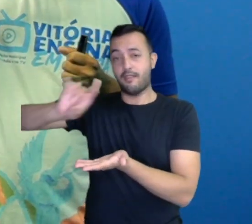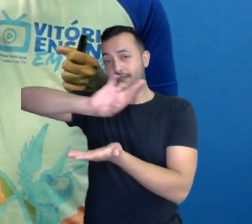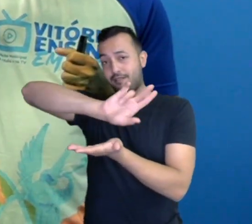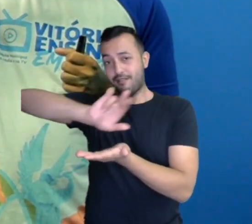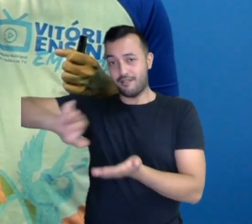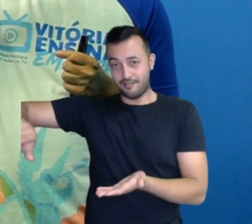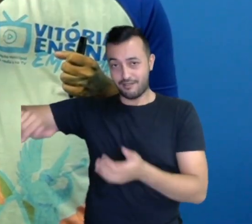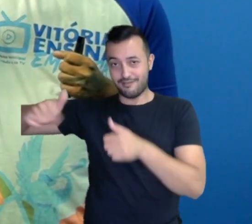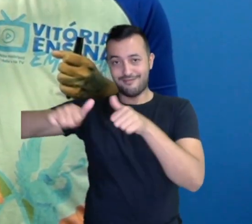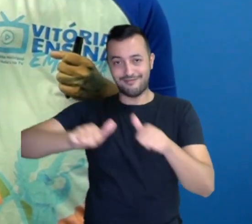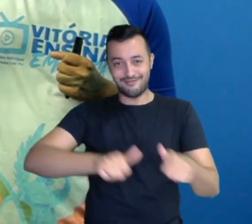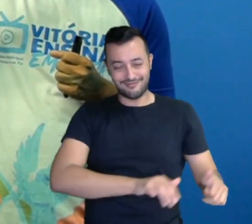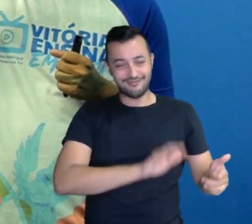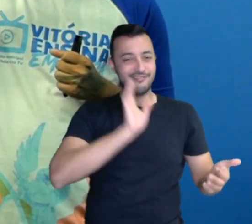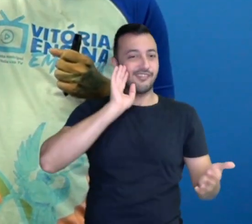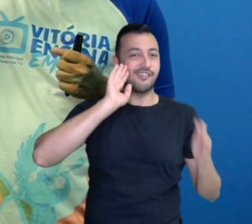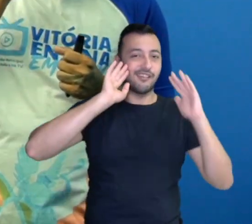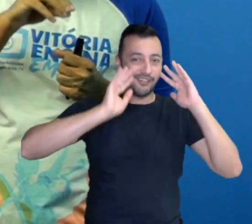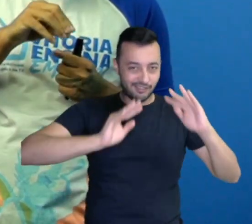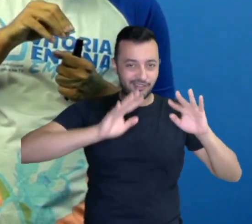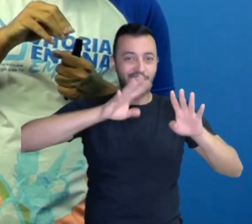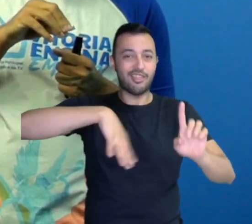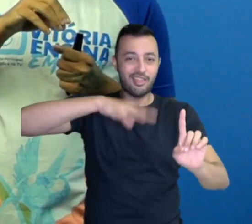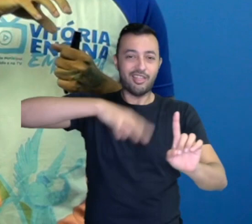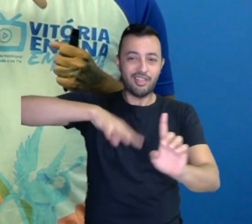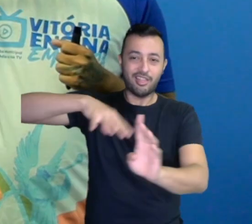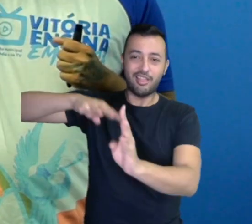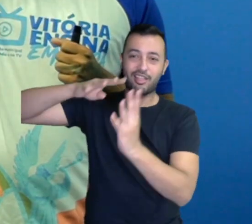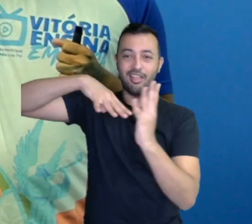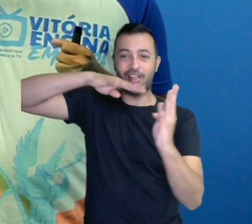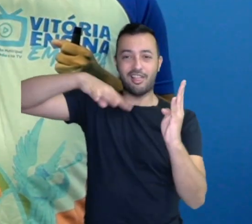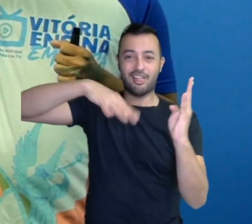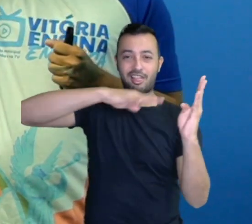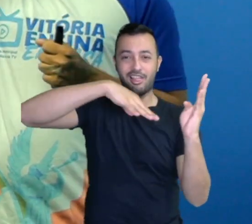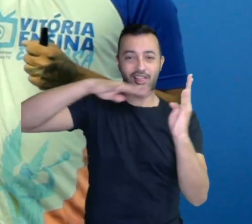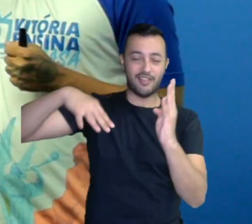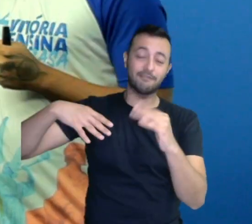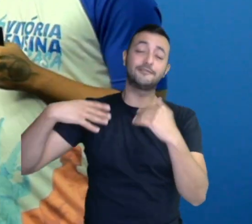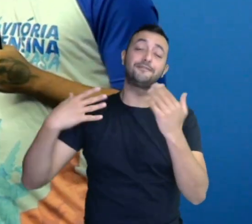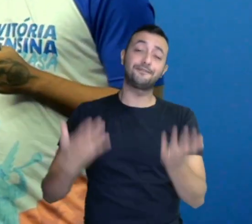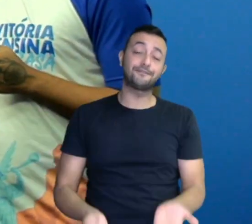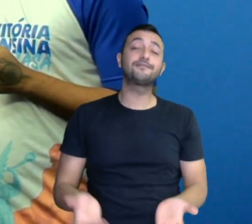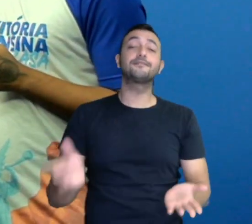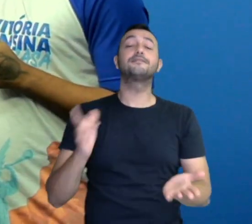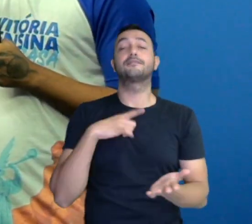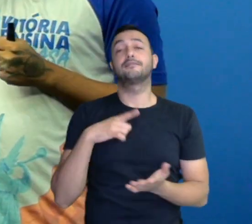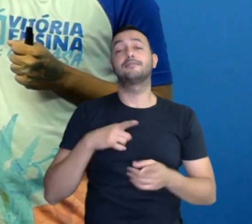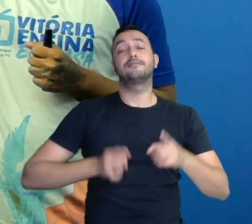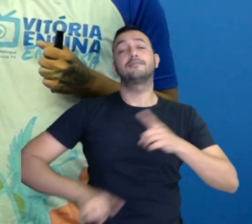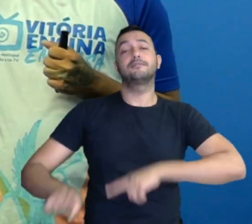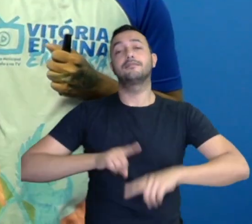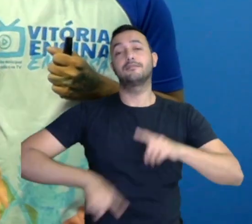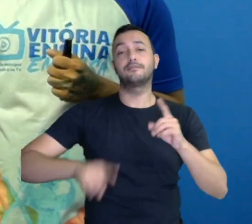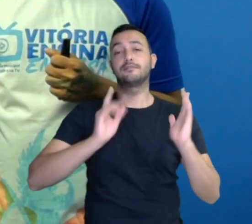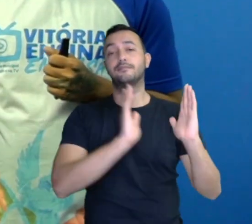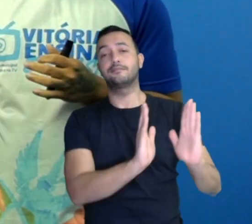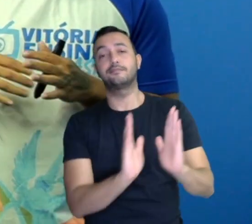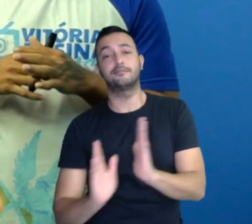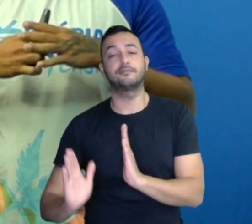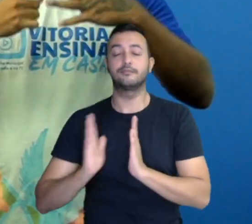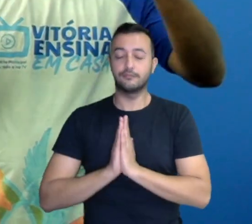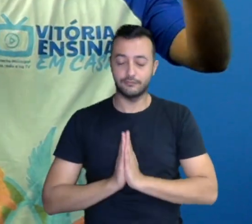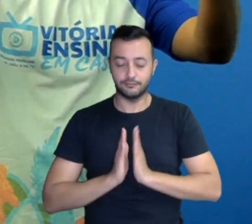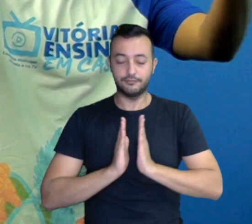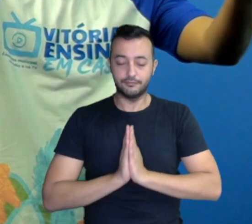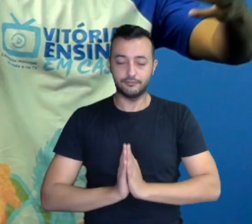Então, os sacerdotes, eles eram incumbidos, né, pela administração desses rituais religiosos,